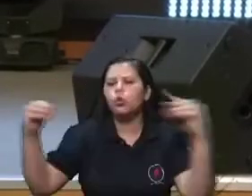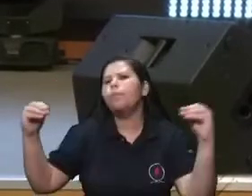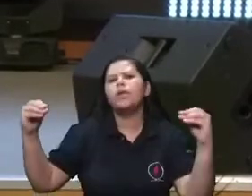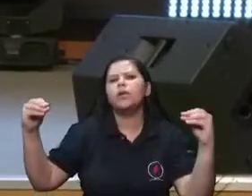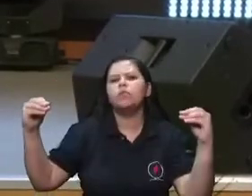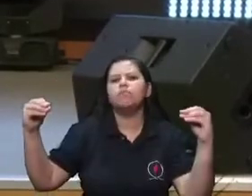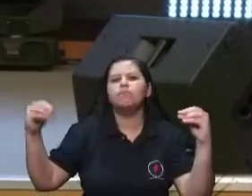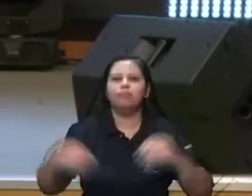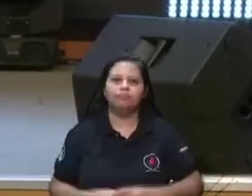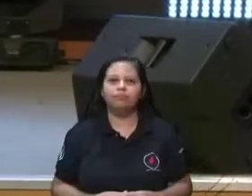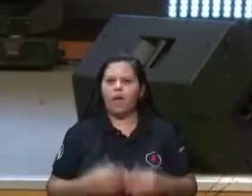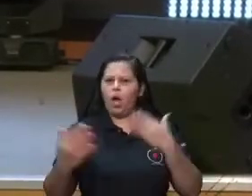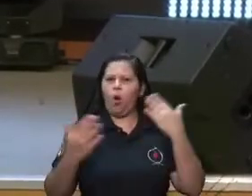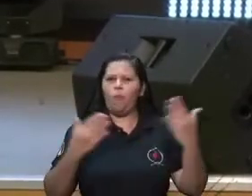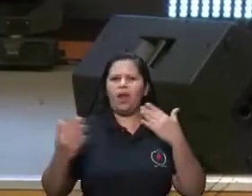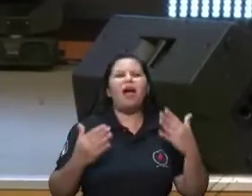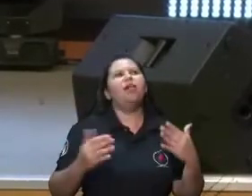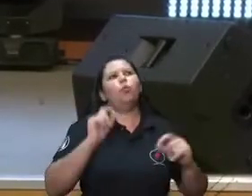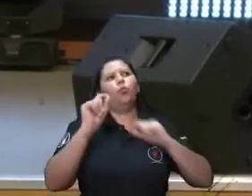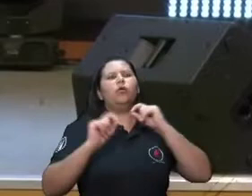Sonho de algumas pessoas.